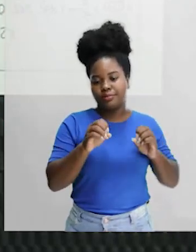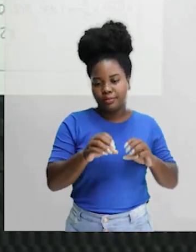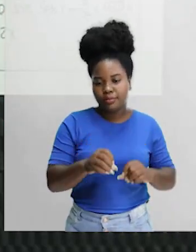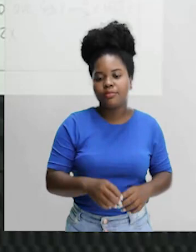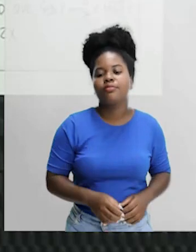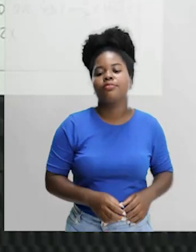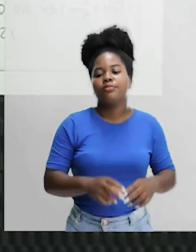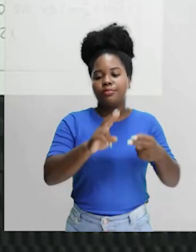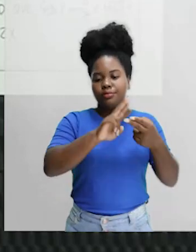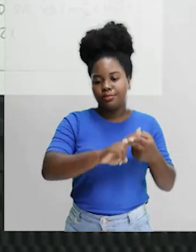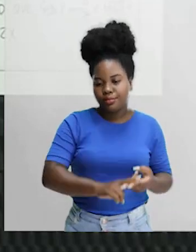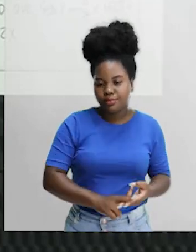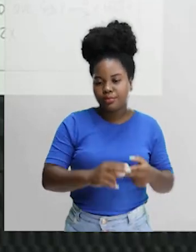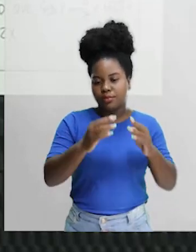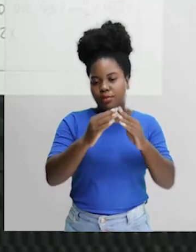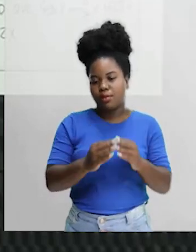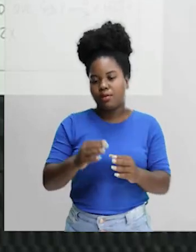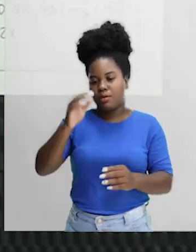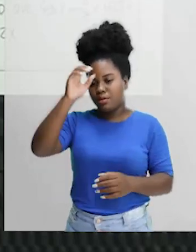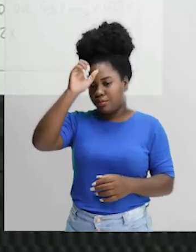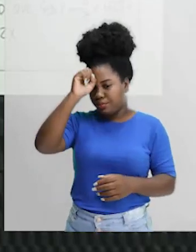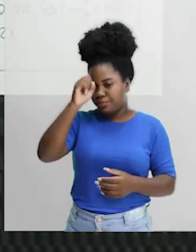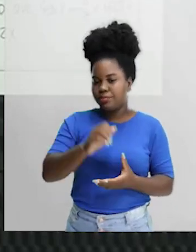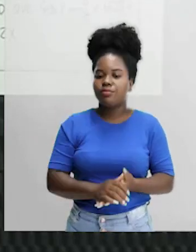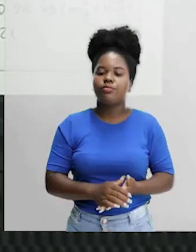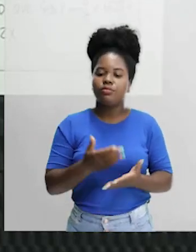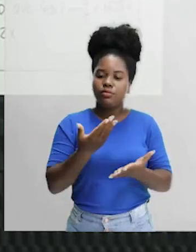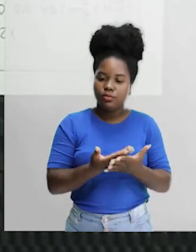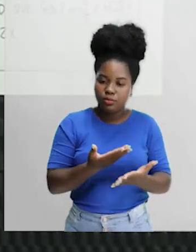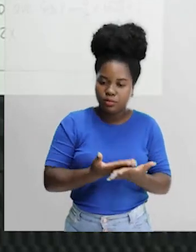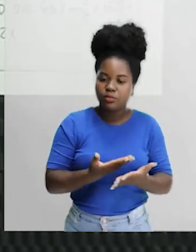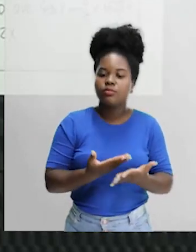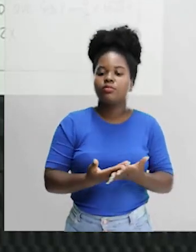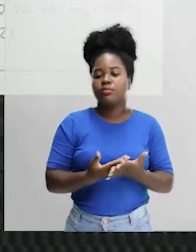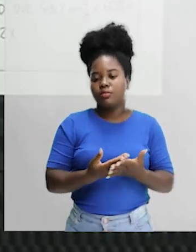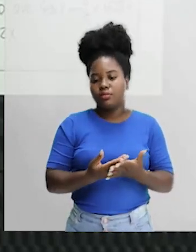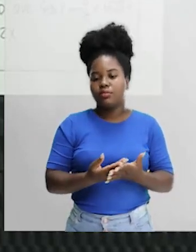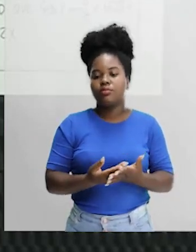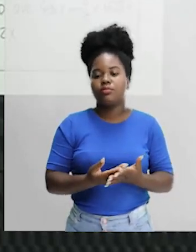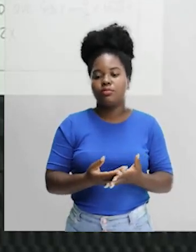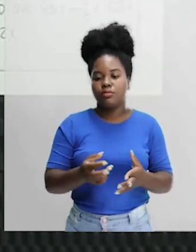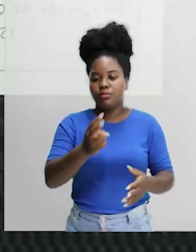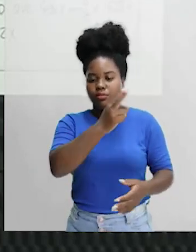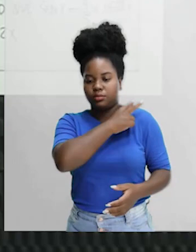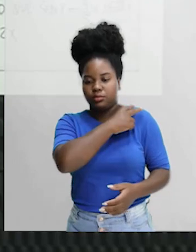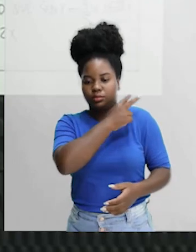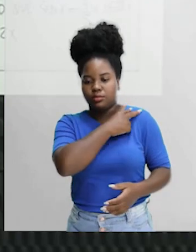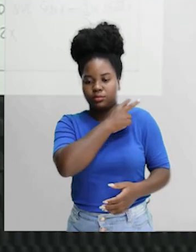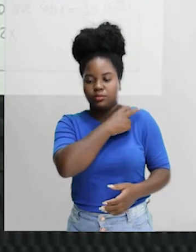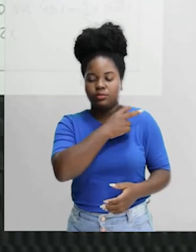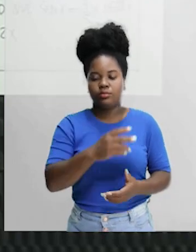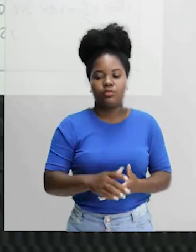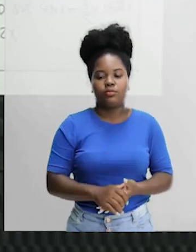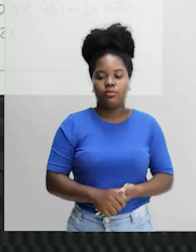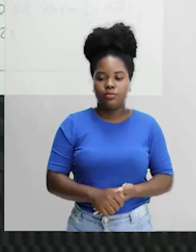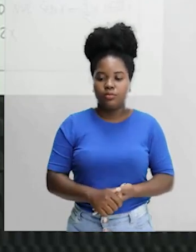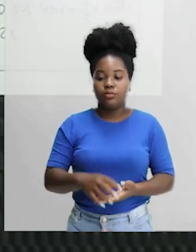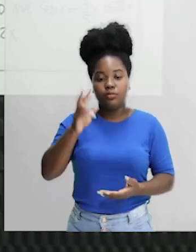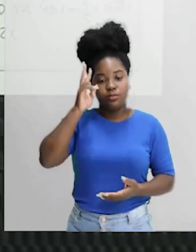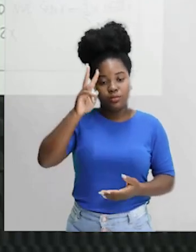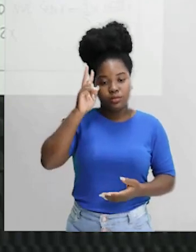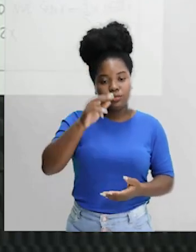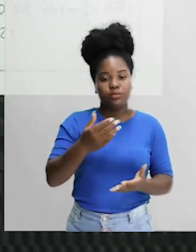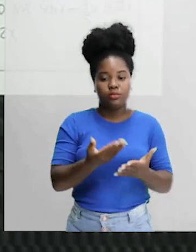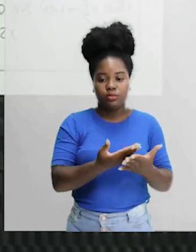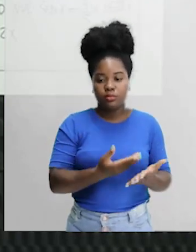programa hashtag Fica em Casa Aprendendo, para mais uma aula de matemática para os nossos alunos da segunda série do ensino médio. Lembrando que a gente está fazendo